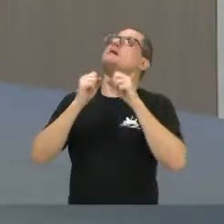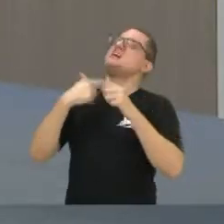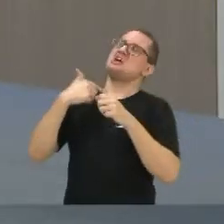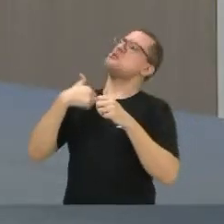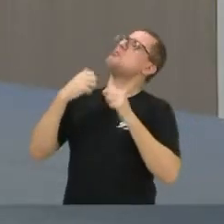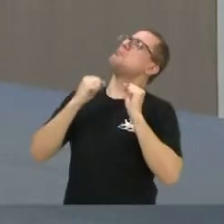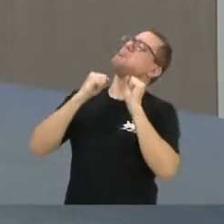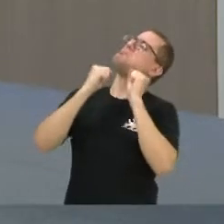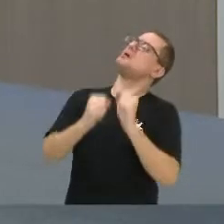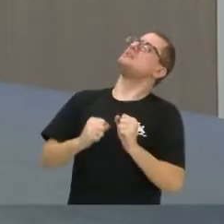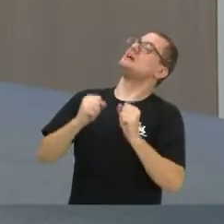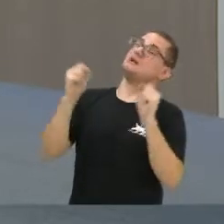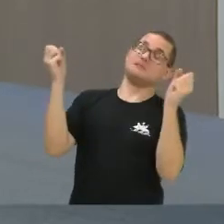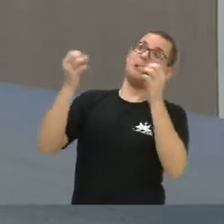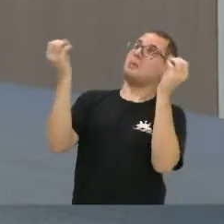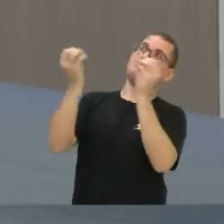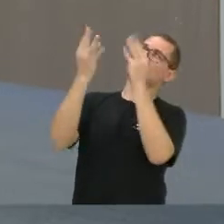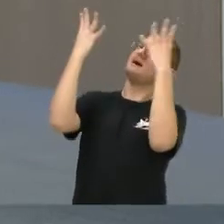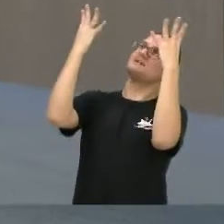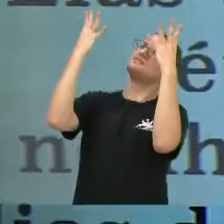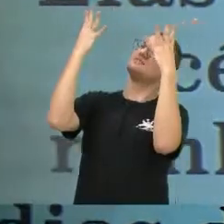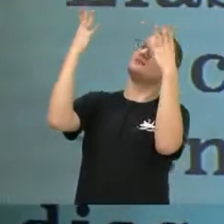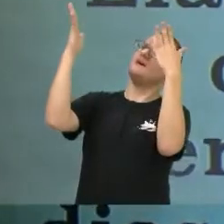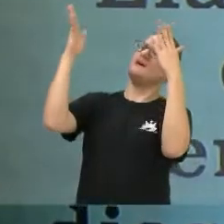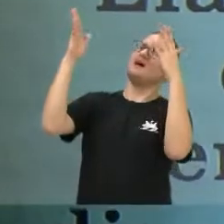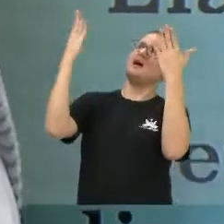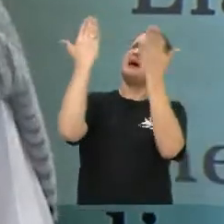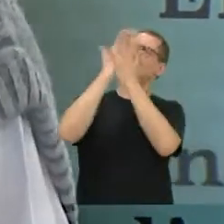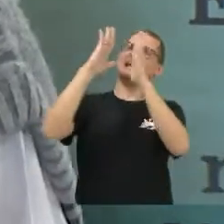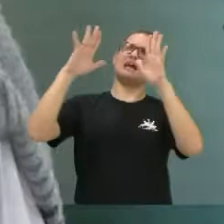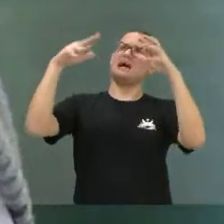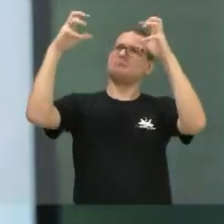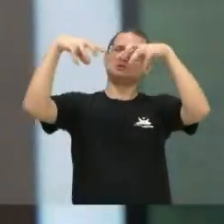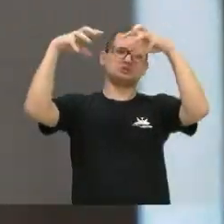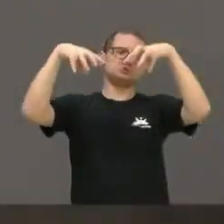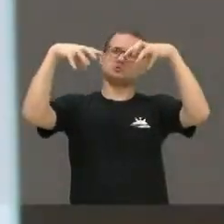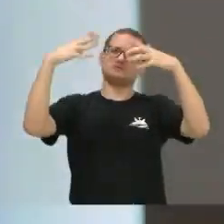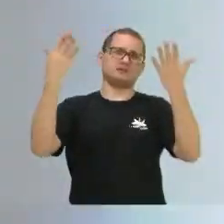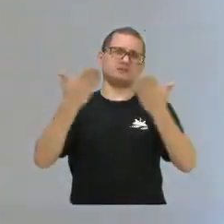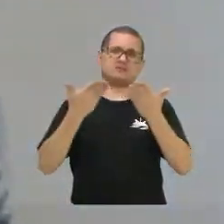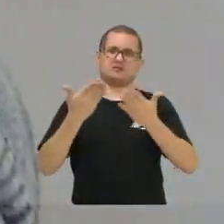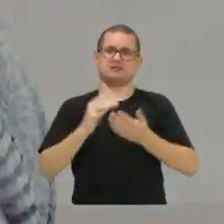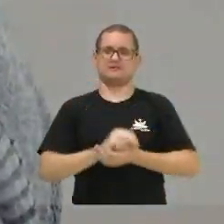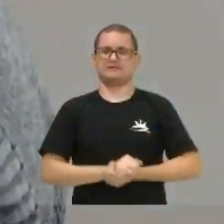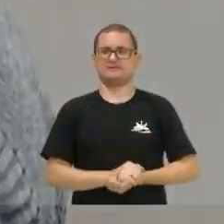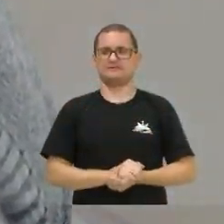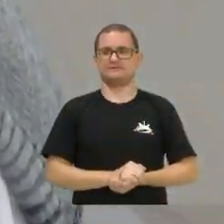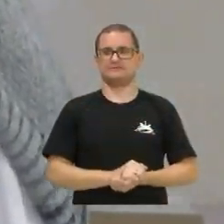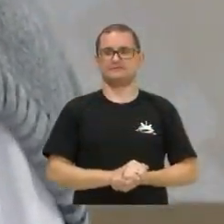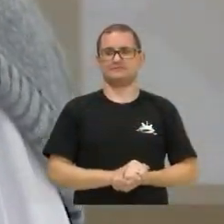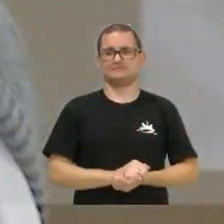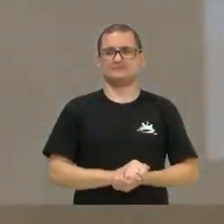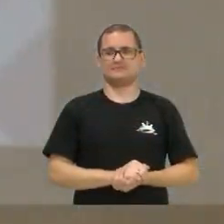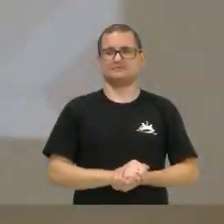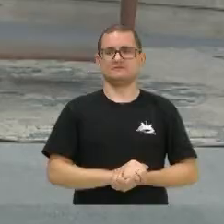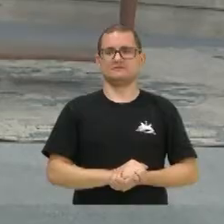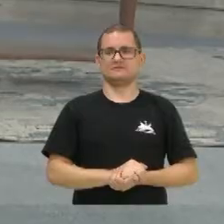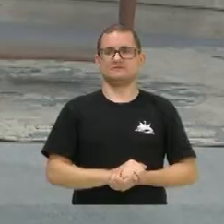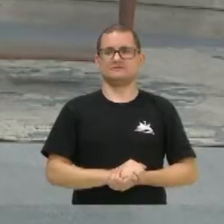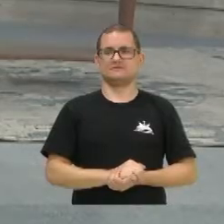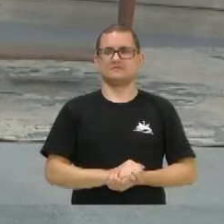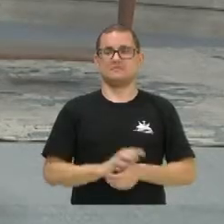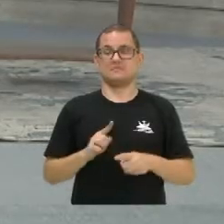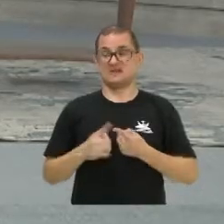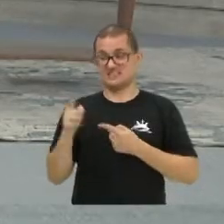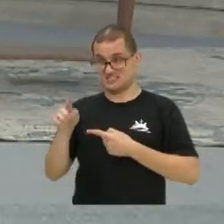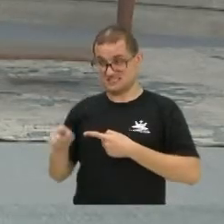por uma mágica essa nas chuvas agora e elas têm